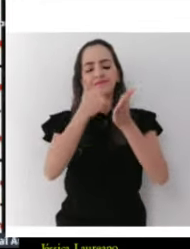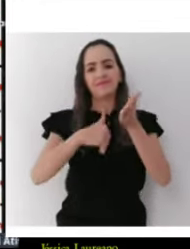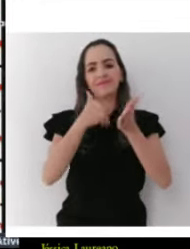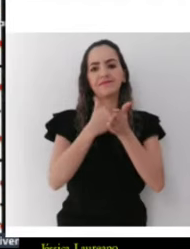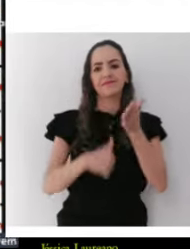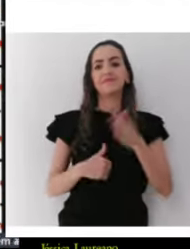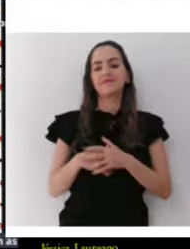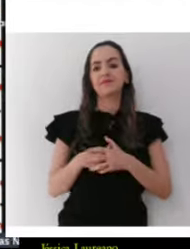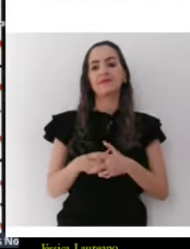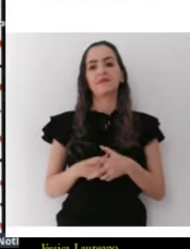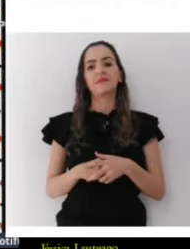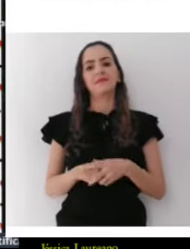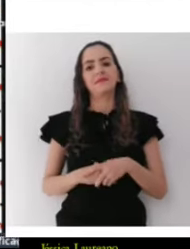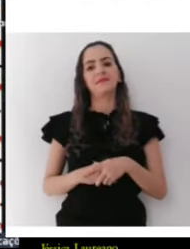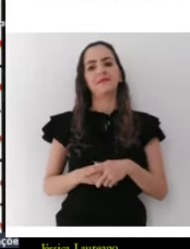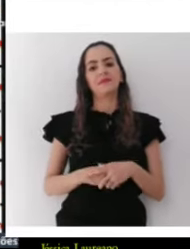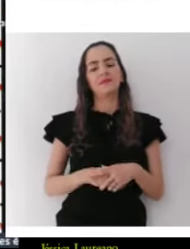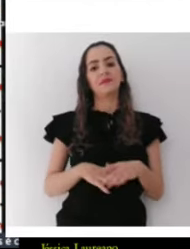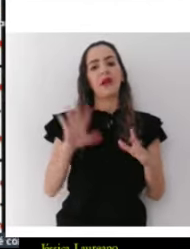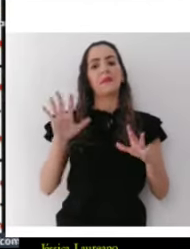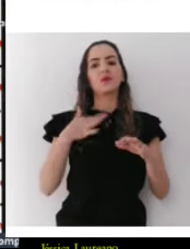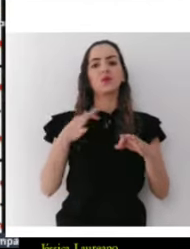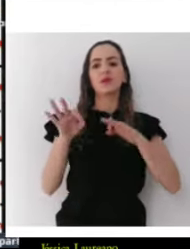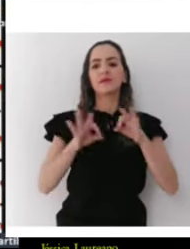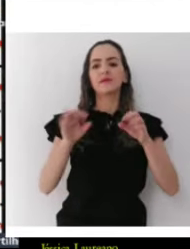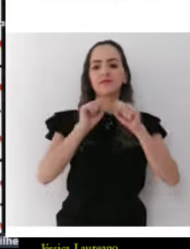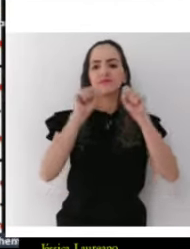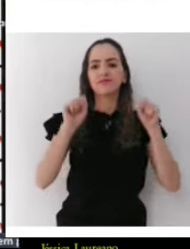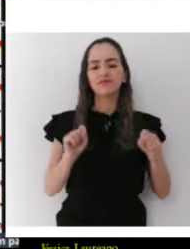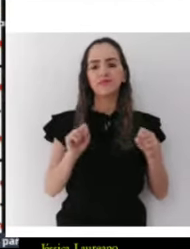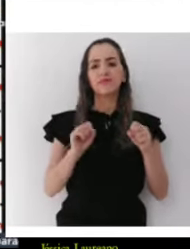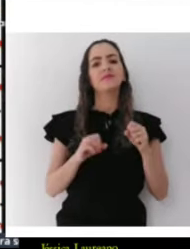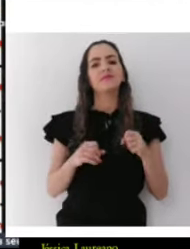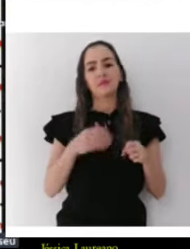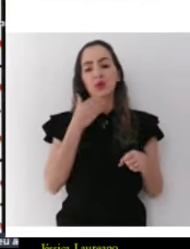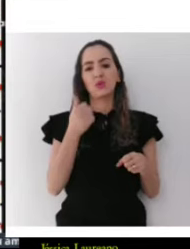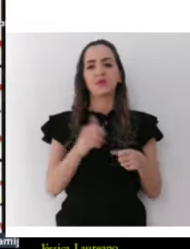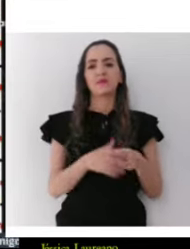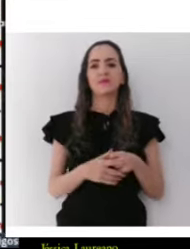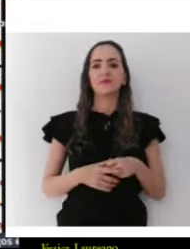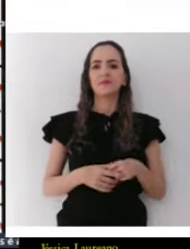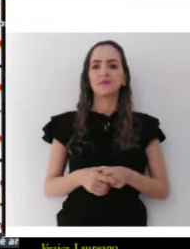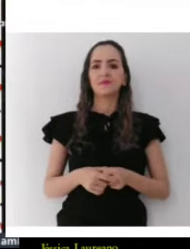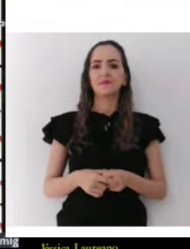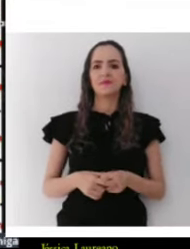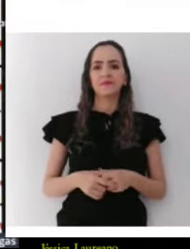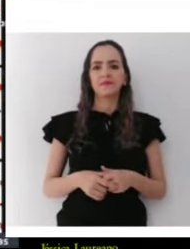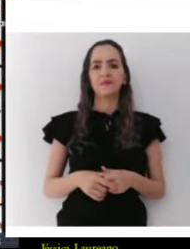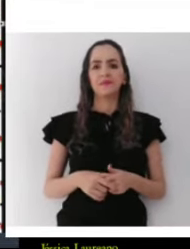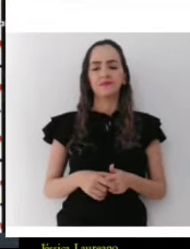eu quis sistematizar isso para ficar bem arrumadinho. O que é que eu fiz? Na subtração sucessiva, você tem que anotar